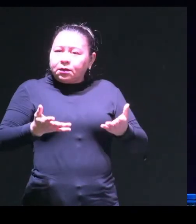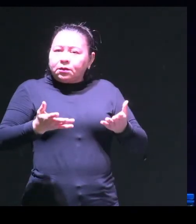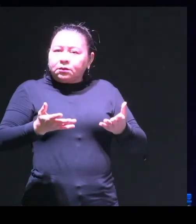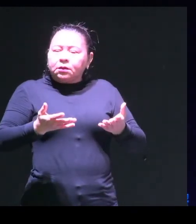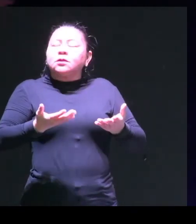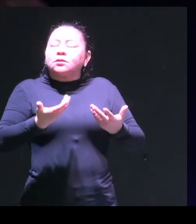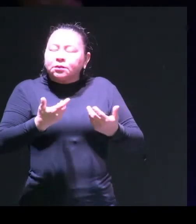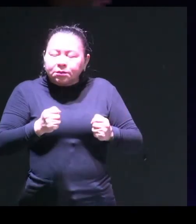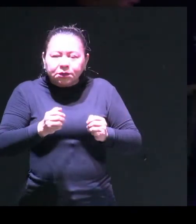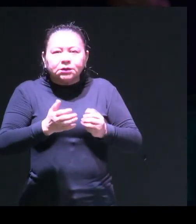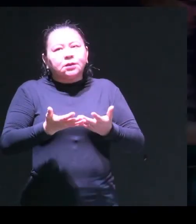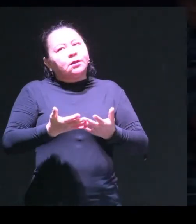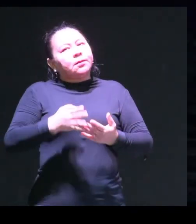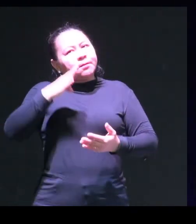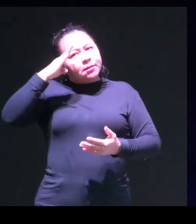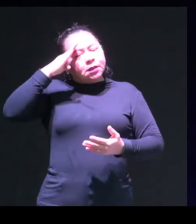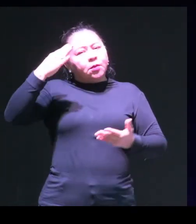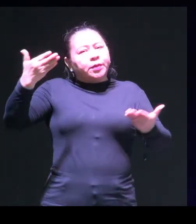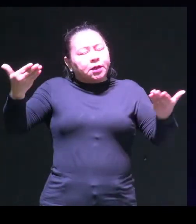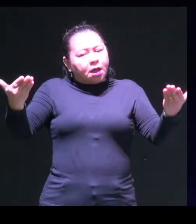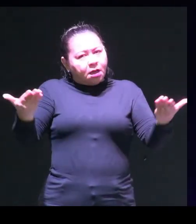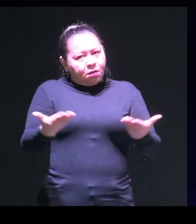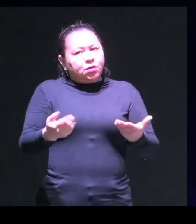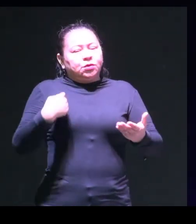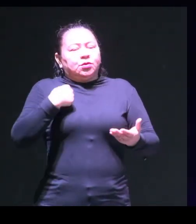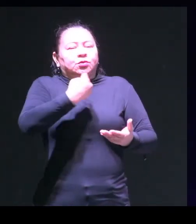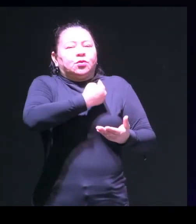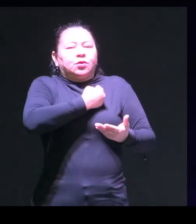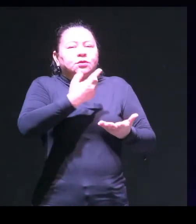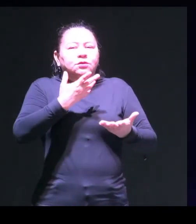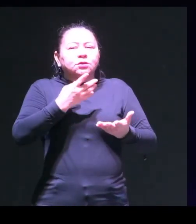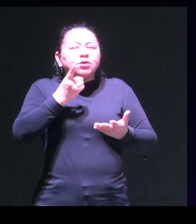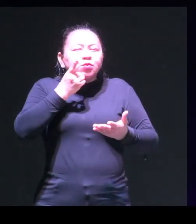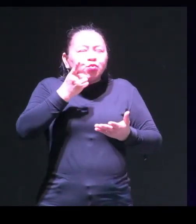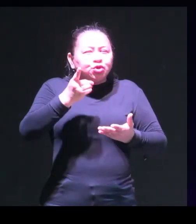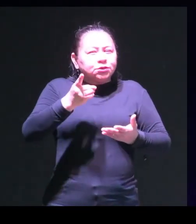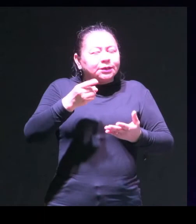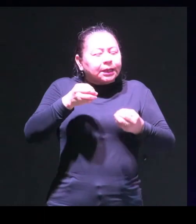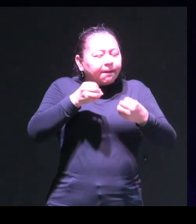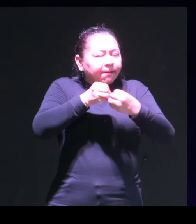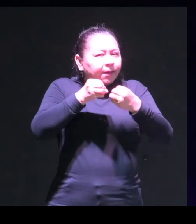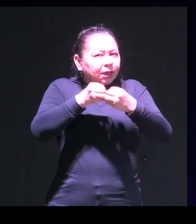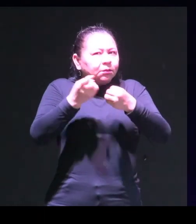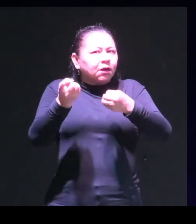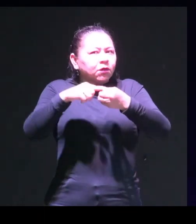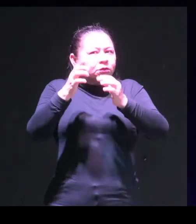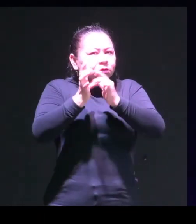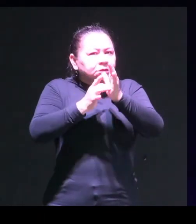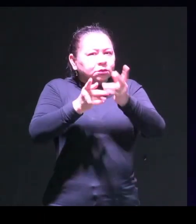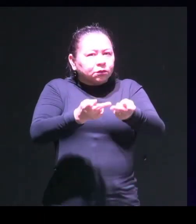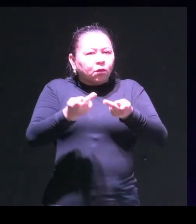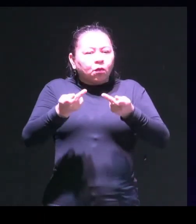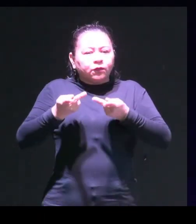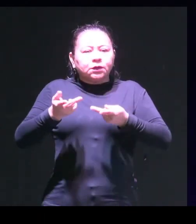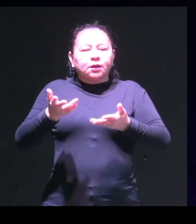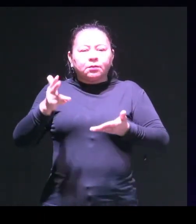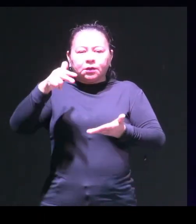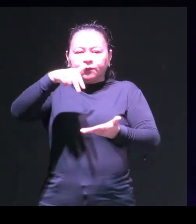uns aos outros, a Bíblia diz, principalmente agora, quando nós vemos que o dia se aproxima. Eu quero convidar todos a ficarem em